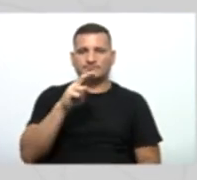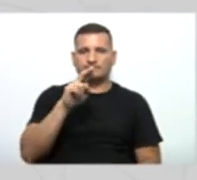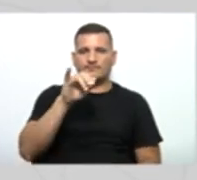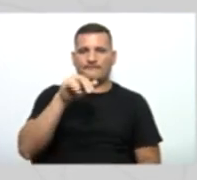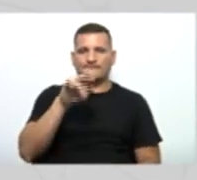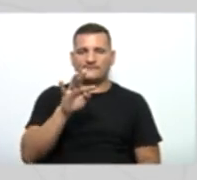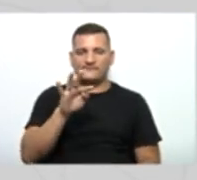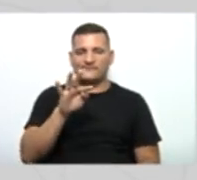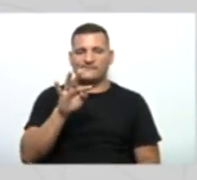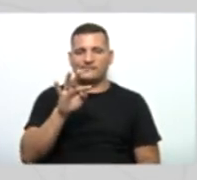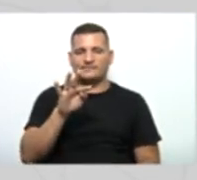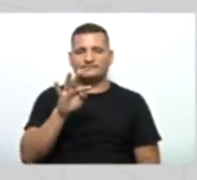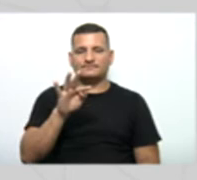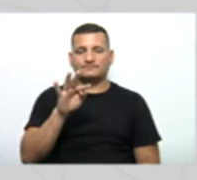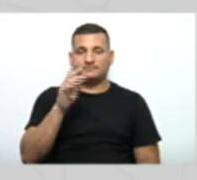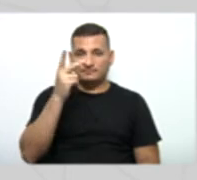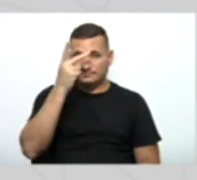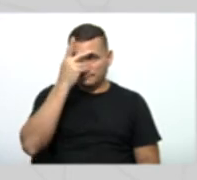pessoa,